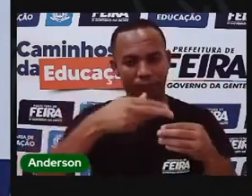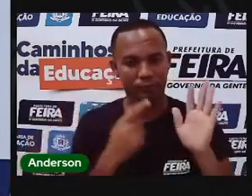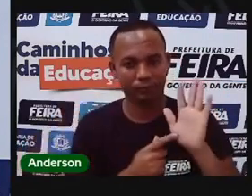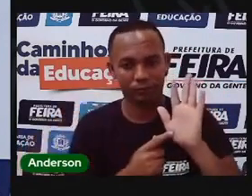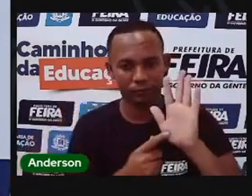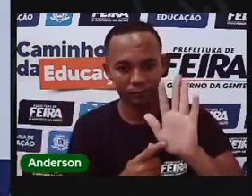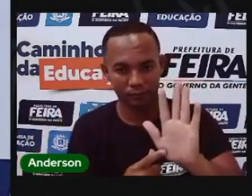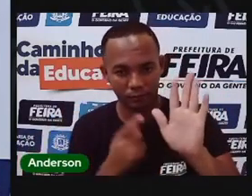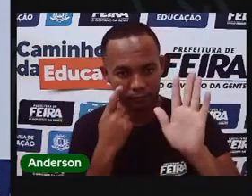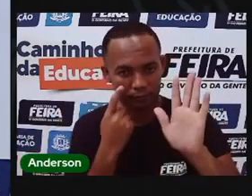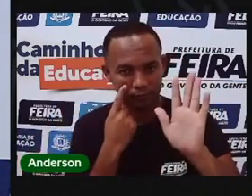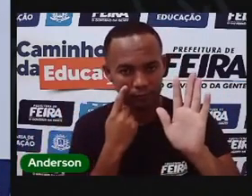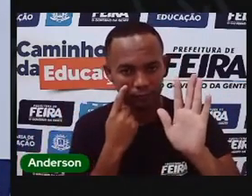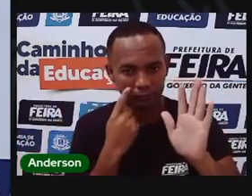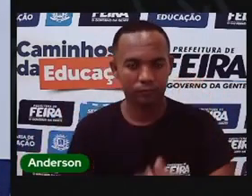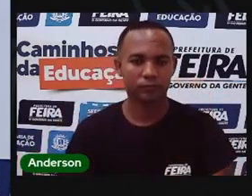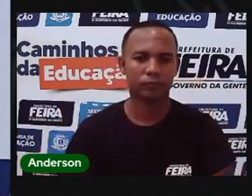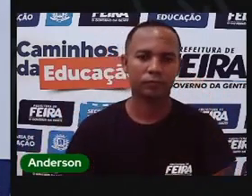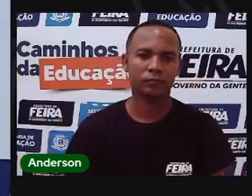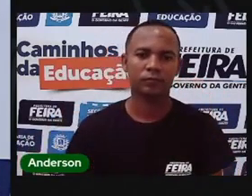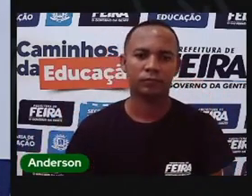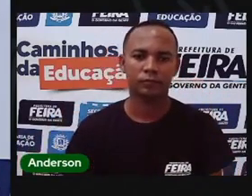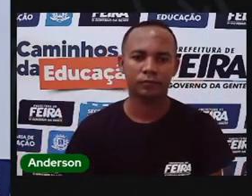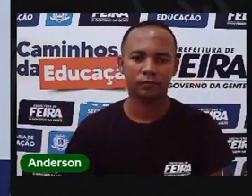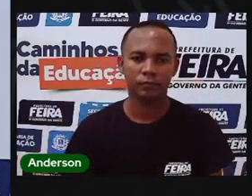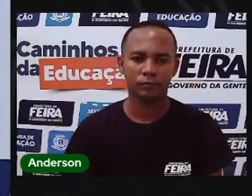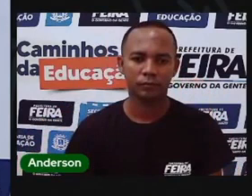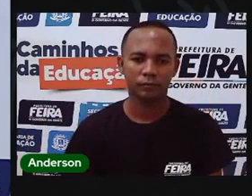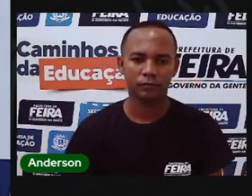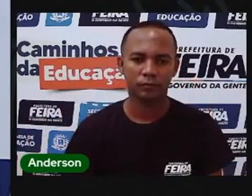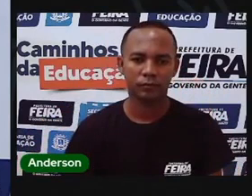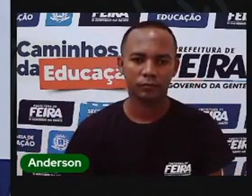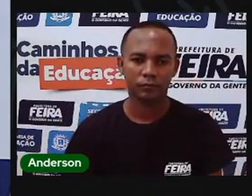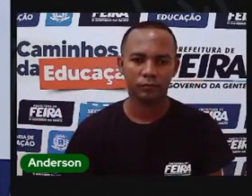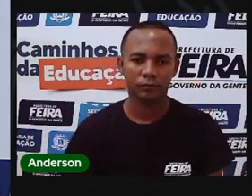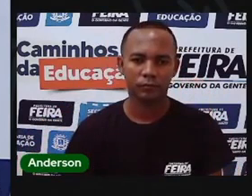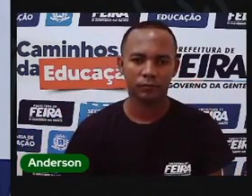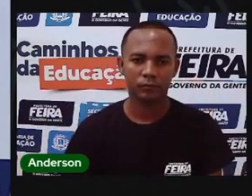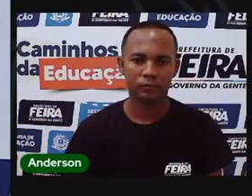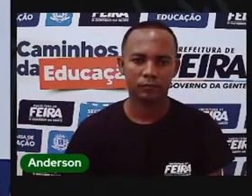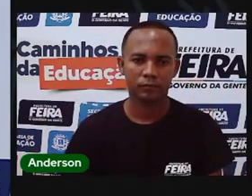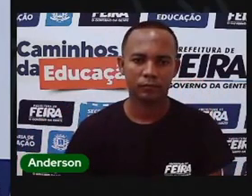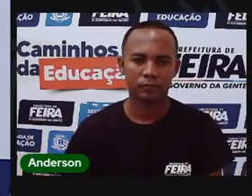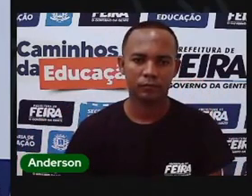prova é abrir um saquinho desse para mostrar para vocês como é essa plantinha aqui por dentro.